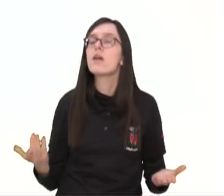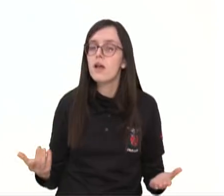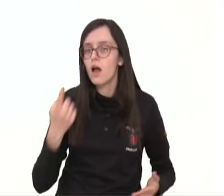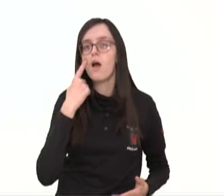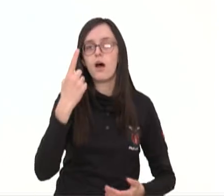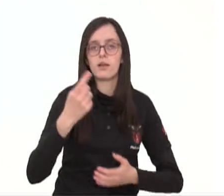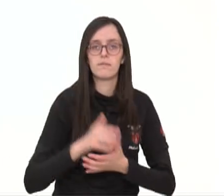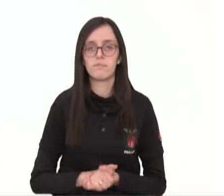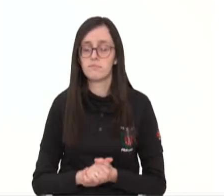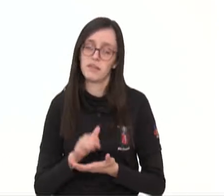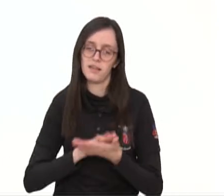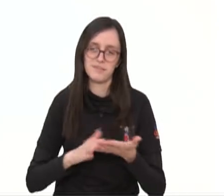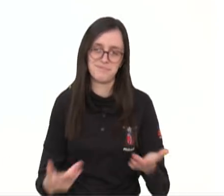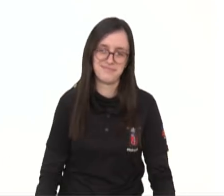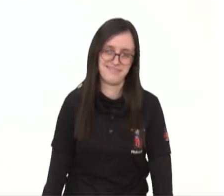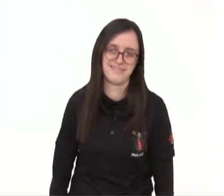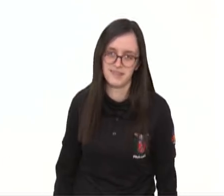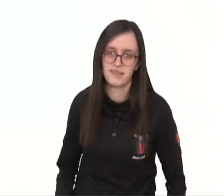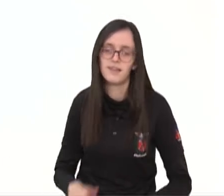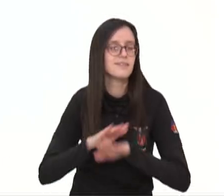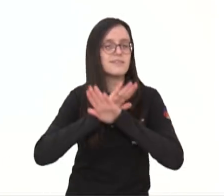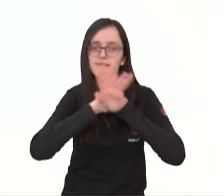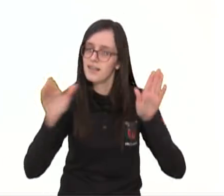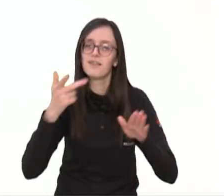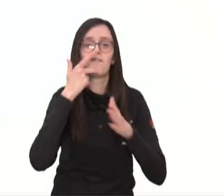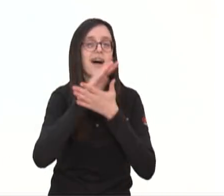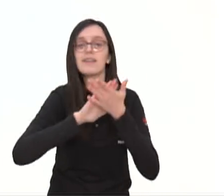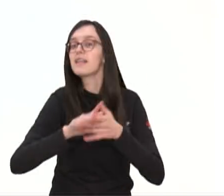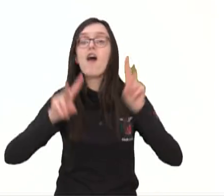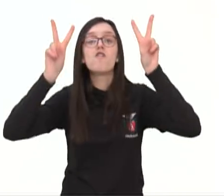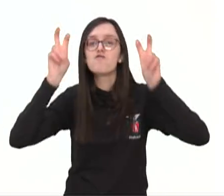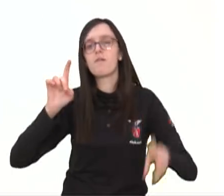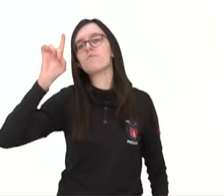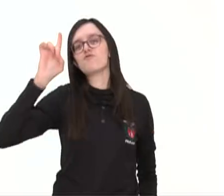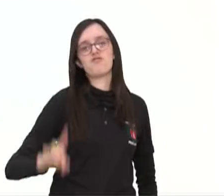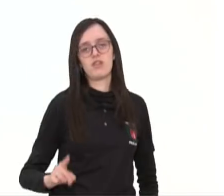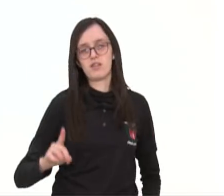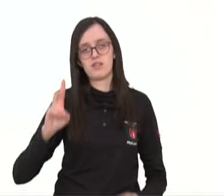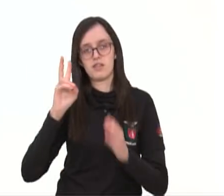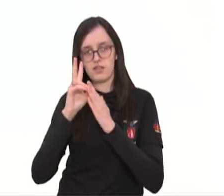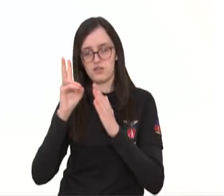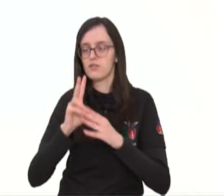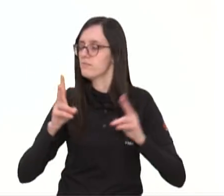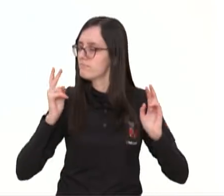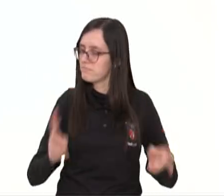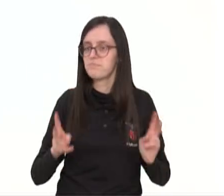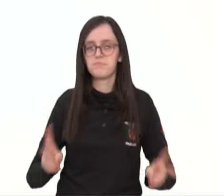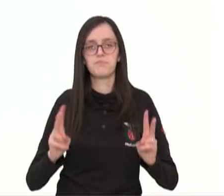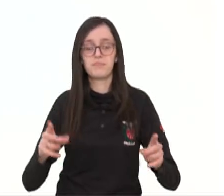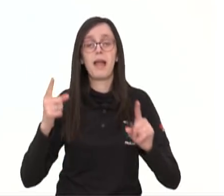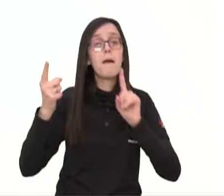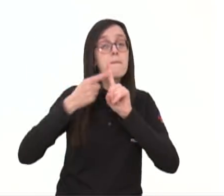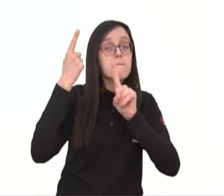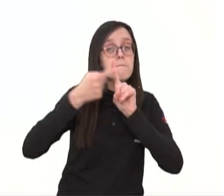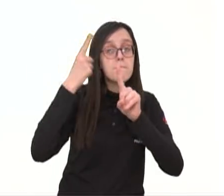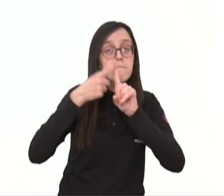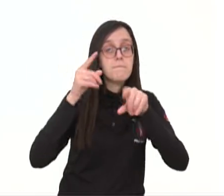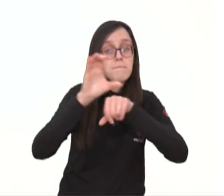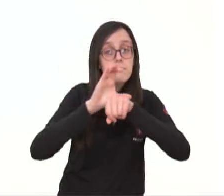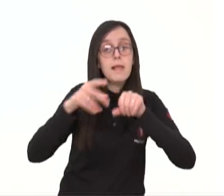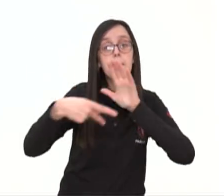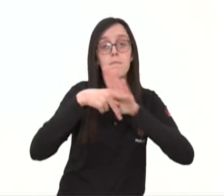tela. Nada. Nada sobre os direitos indígenas. Permanece. A primeira Constituição